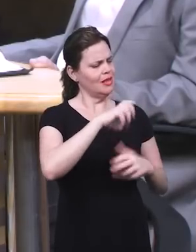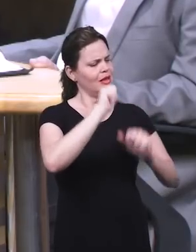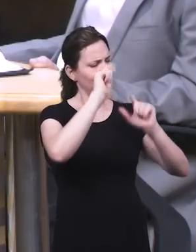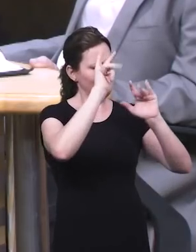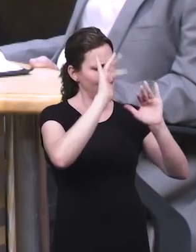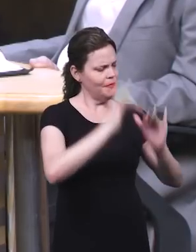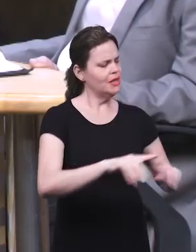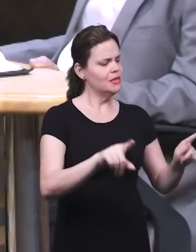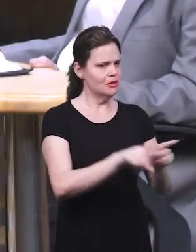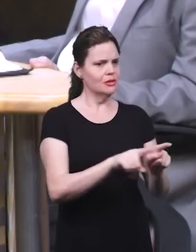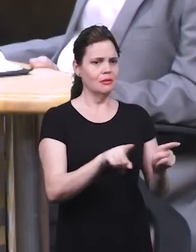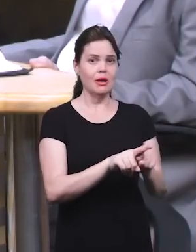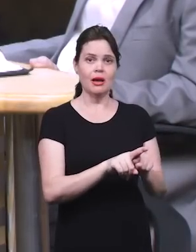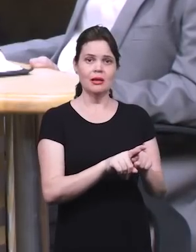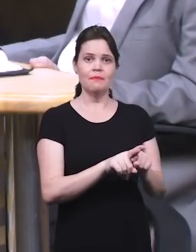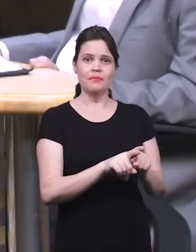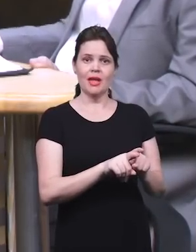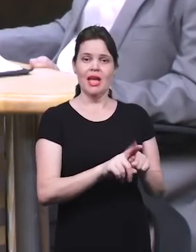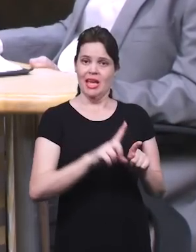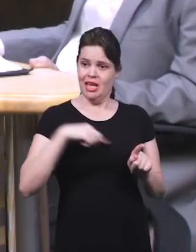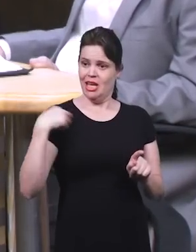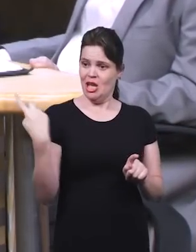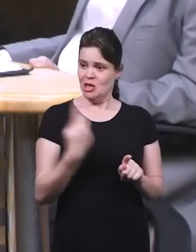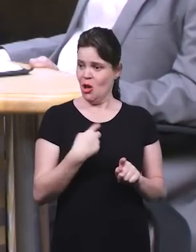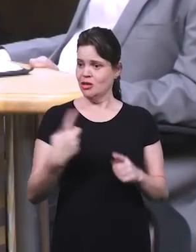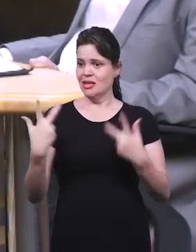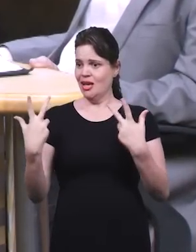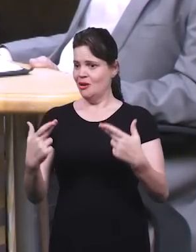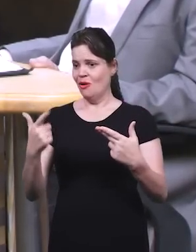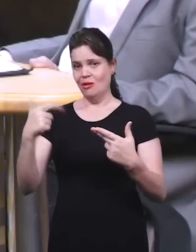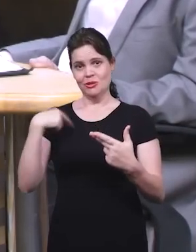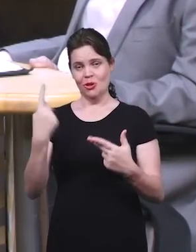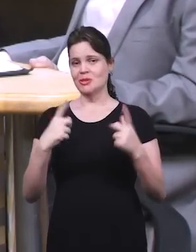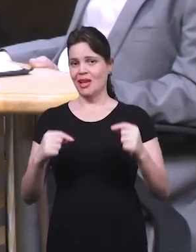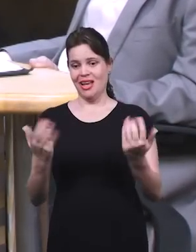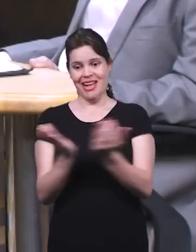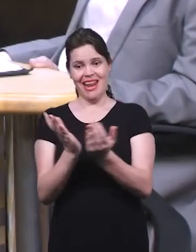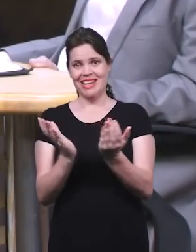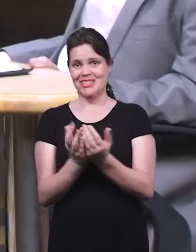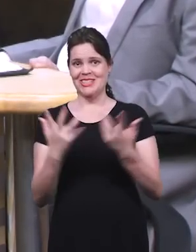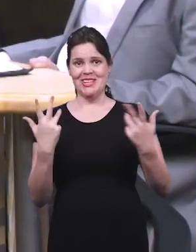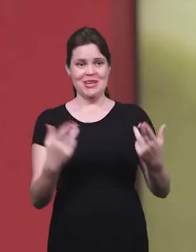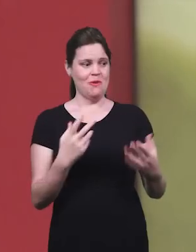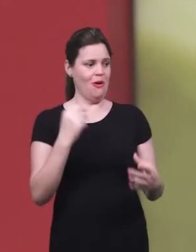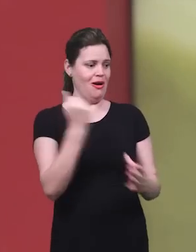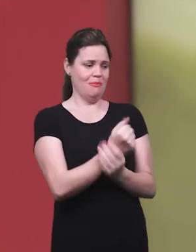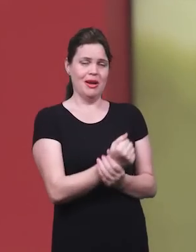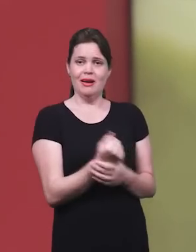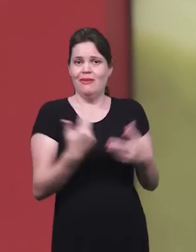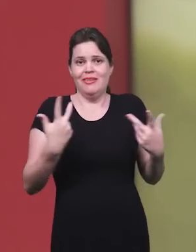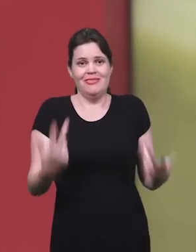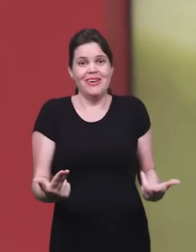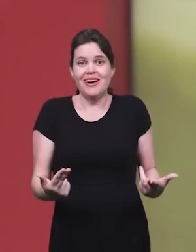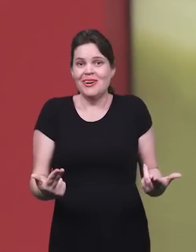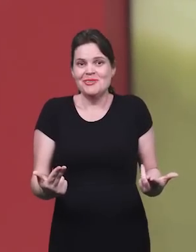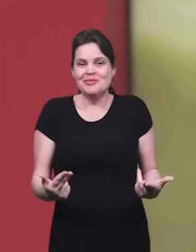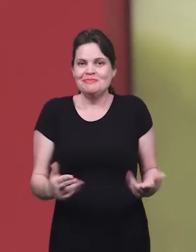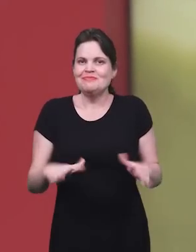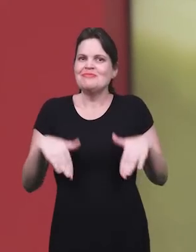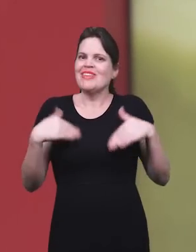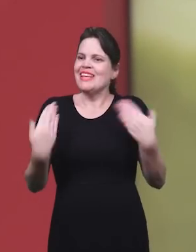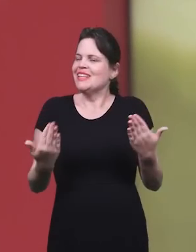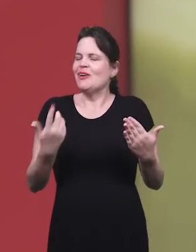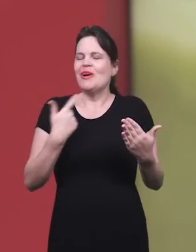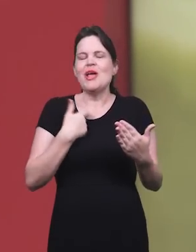são da fé são benditos como crente Abraão. Exatamente. Então, é extraordinário mesmo esse contexto da família, né? Por isso